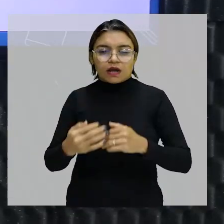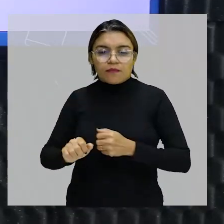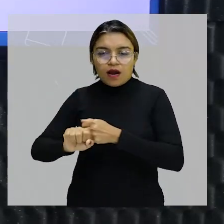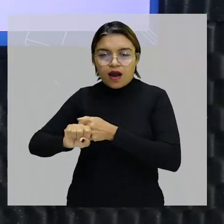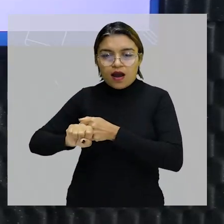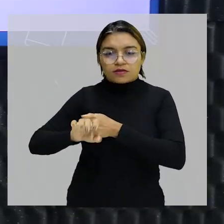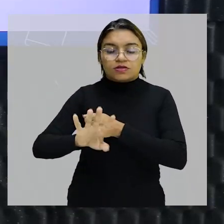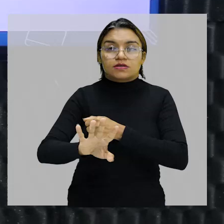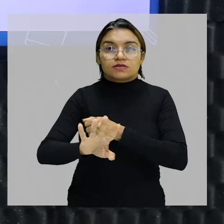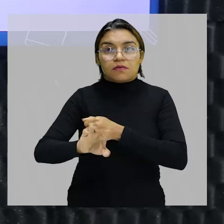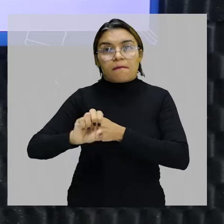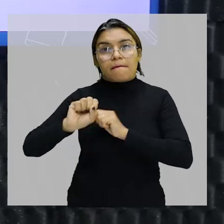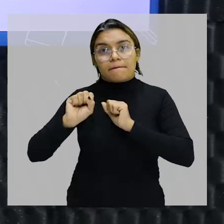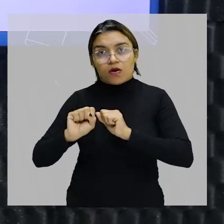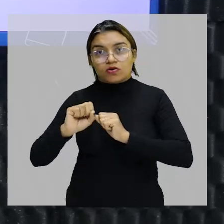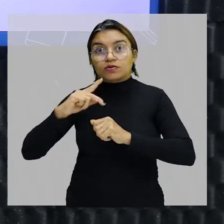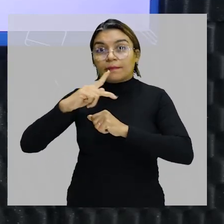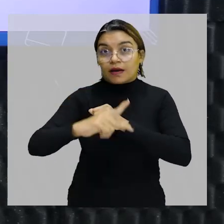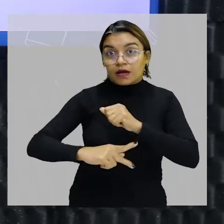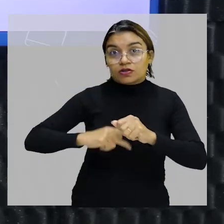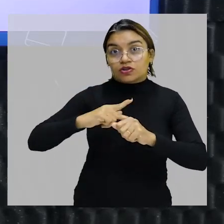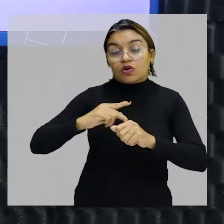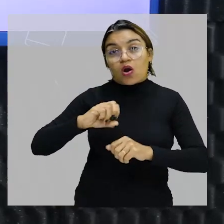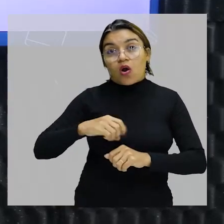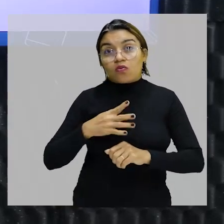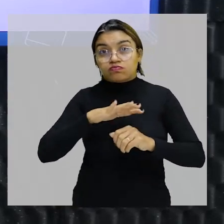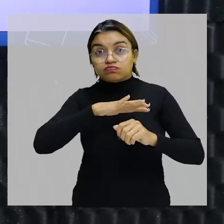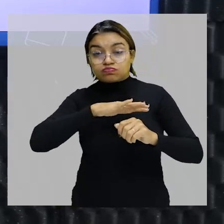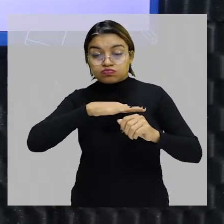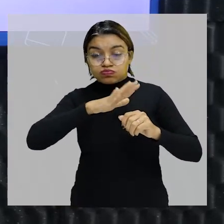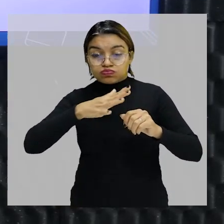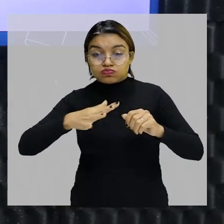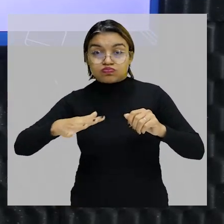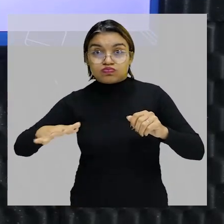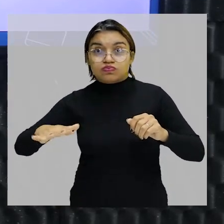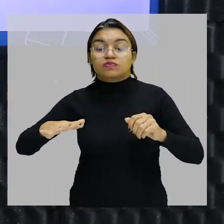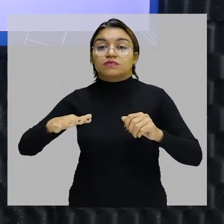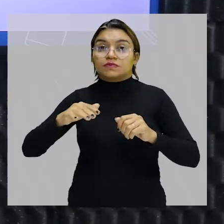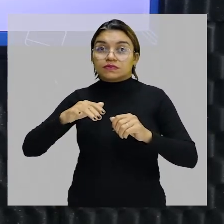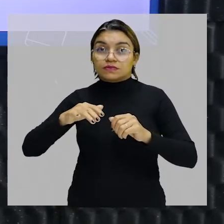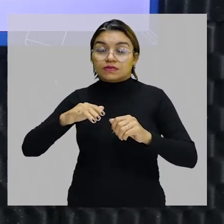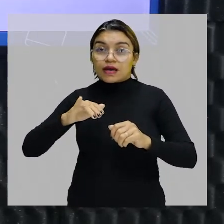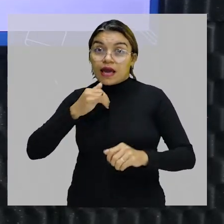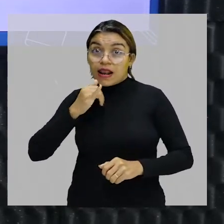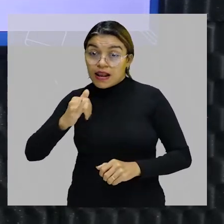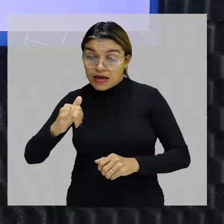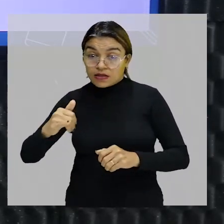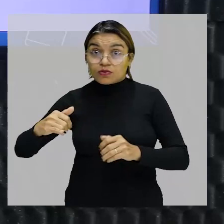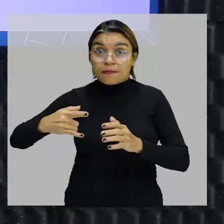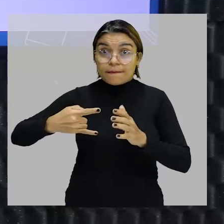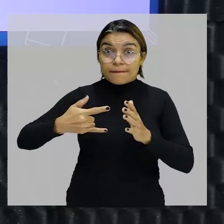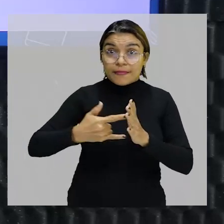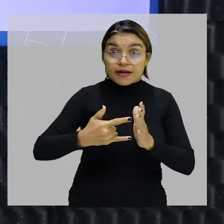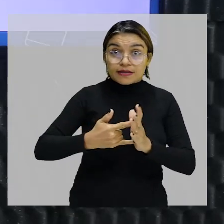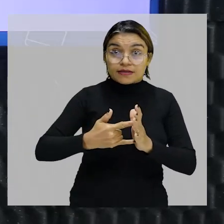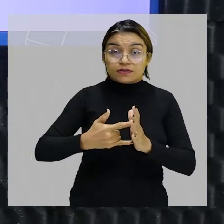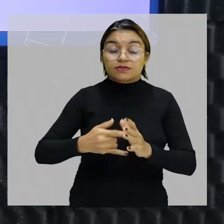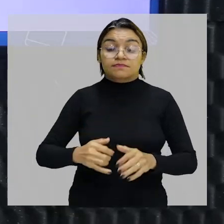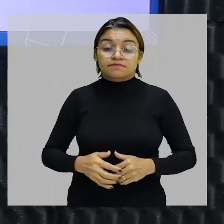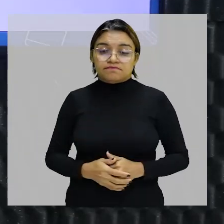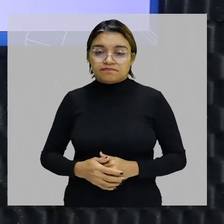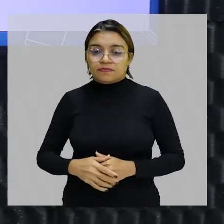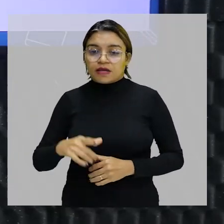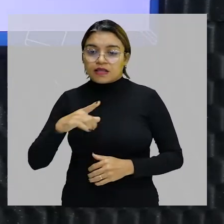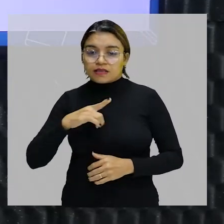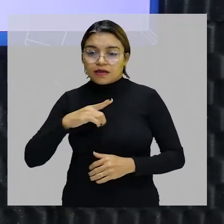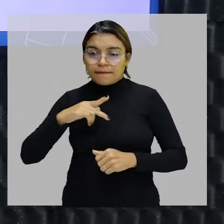ser através de partículas ou ondas eletromagnéticas. A primeira, partículas, ocorre quando um